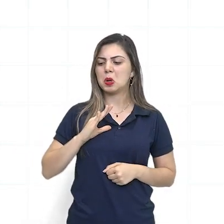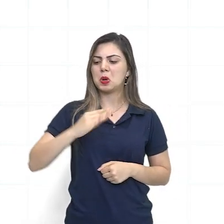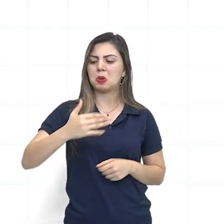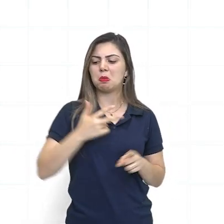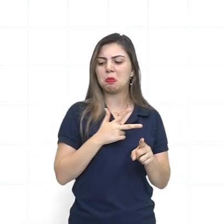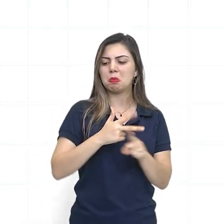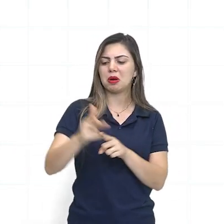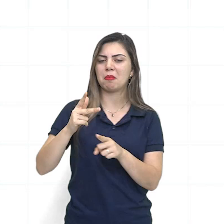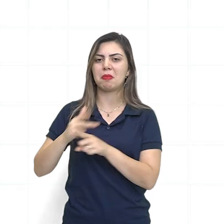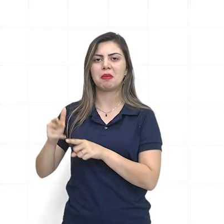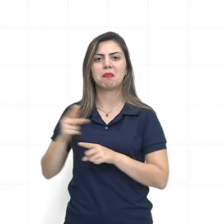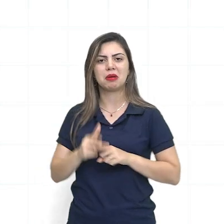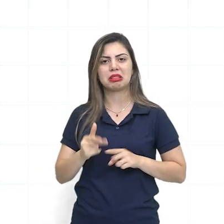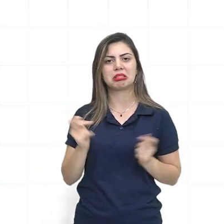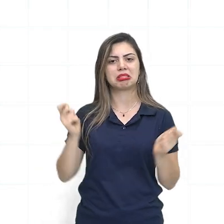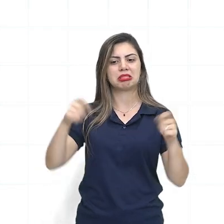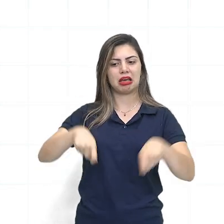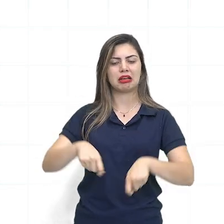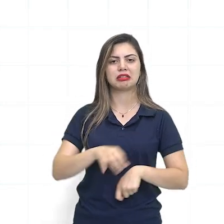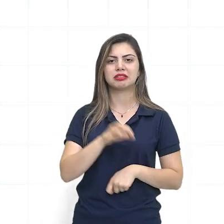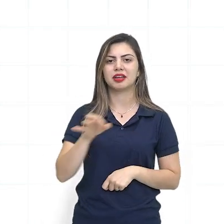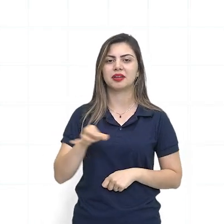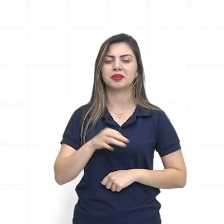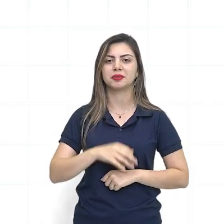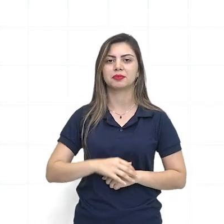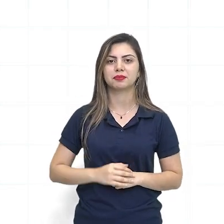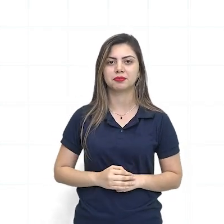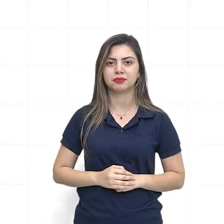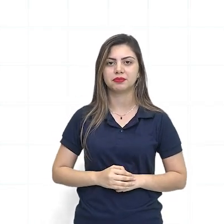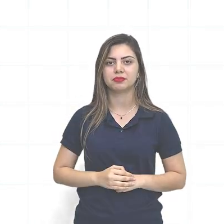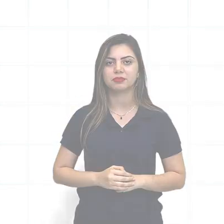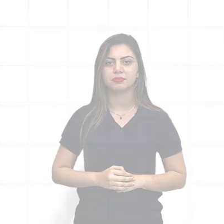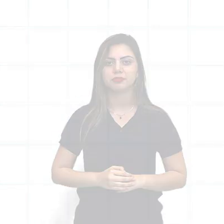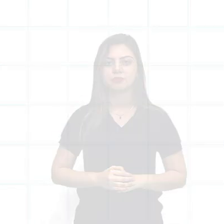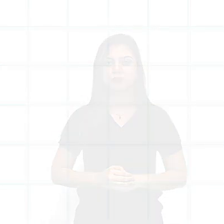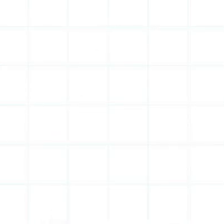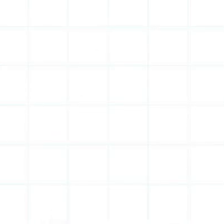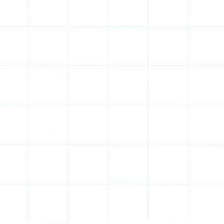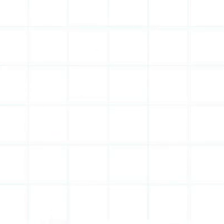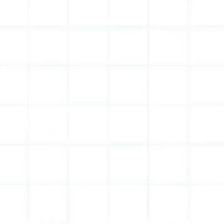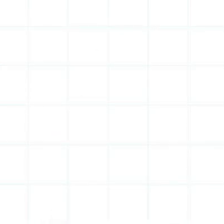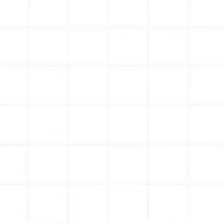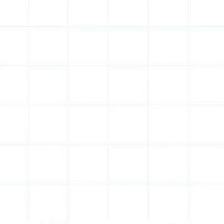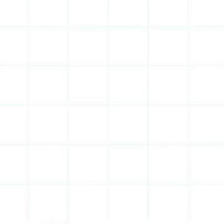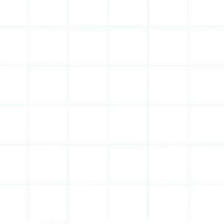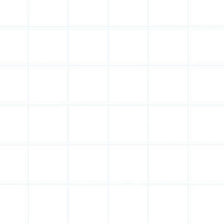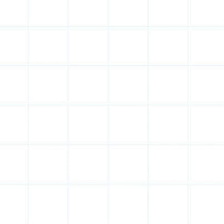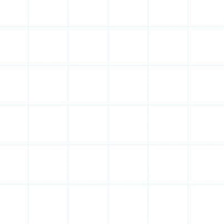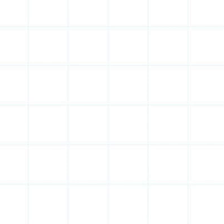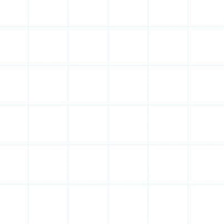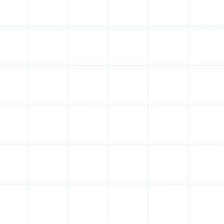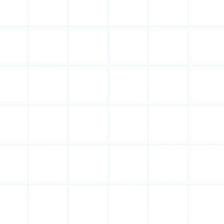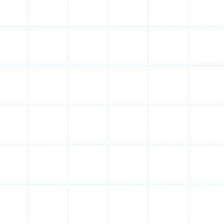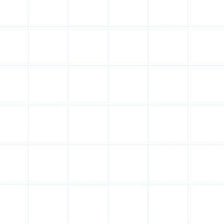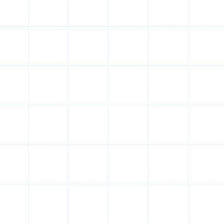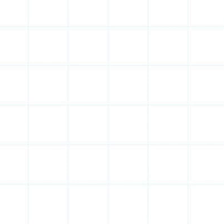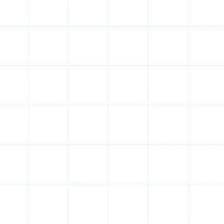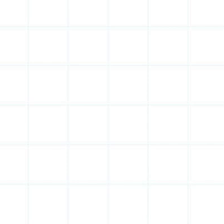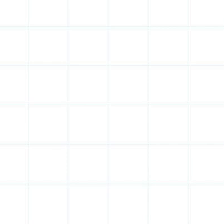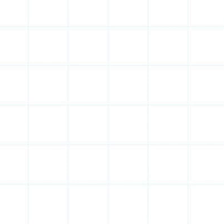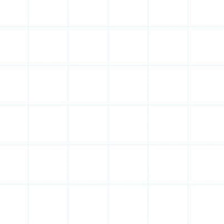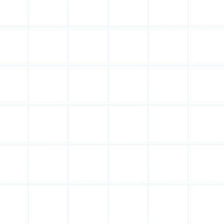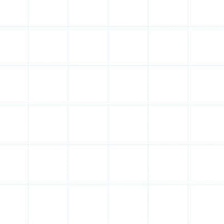coragem, força, né? E esses são os valores, né, que o herói